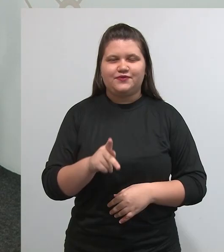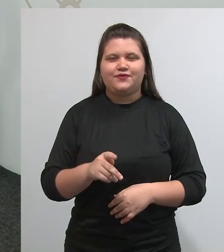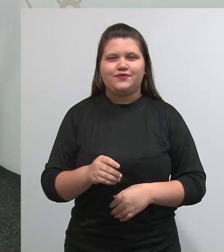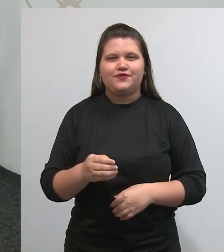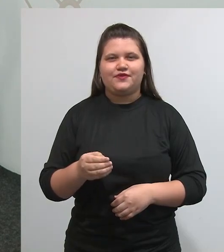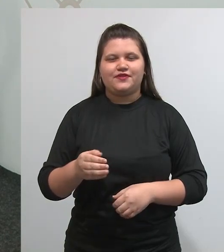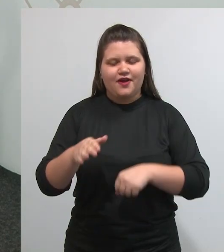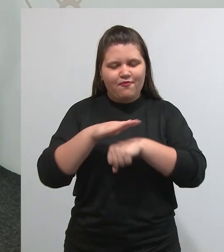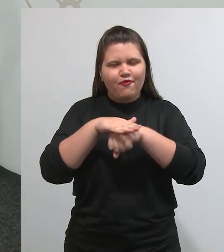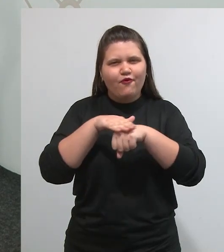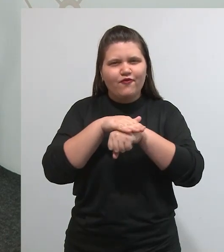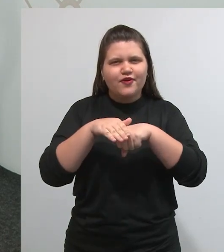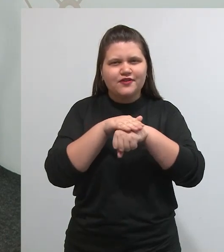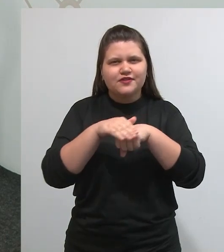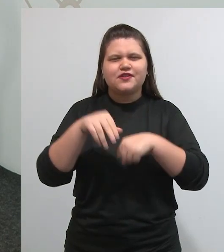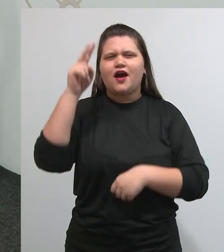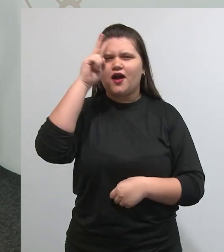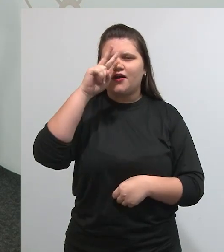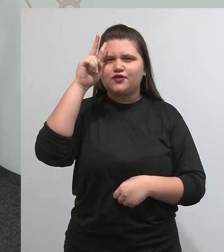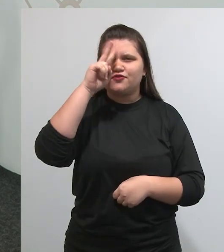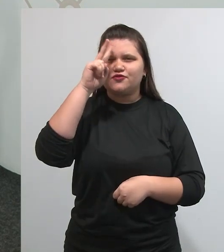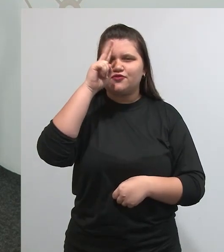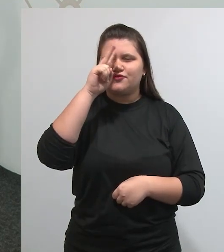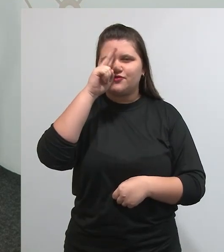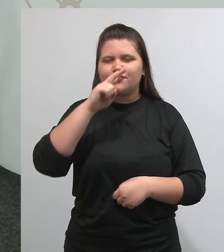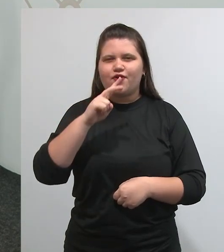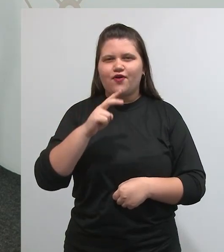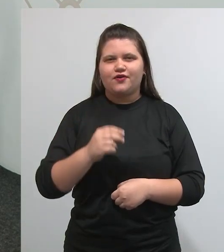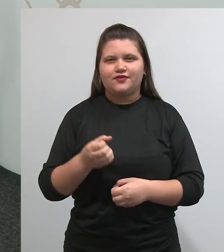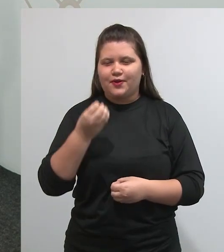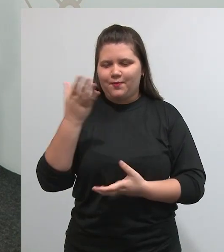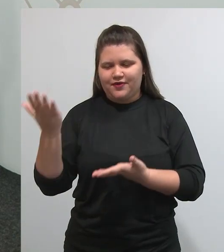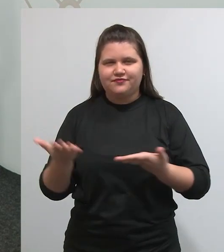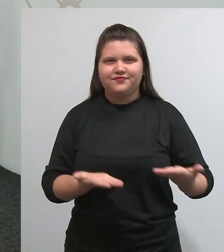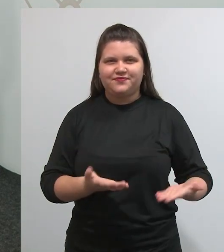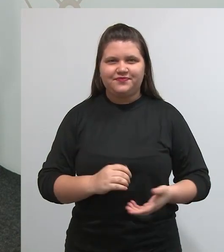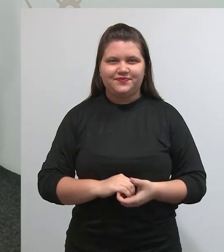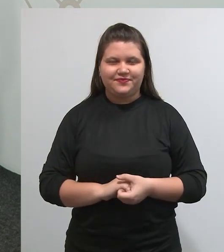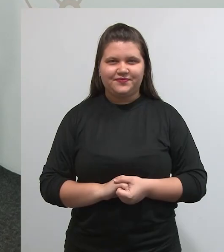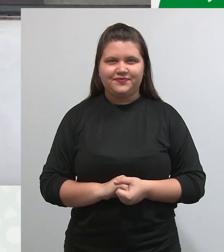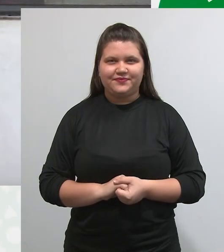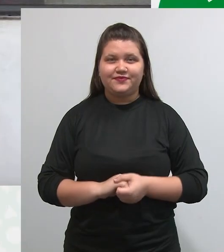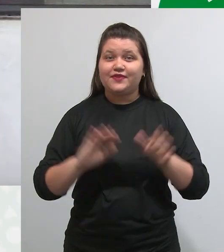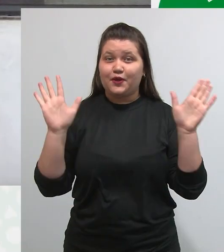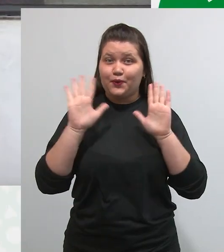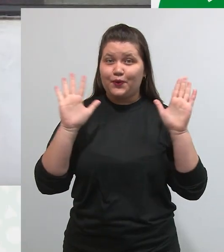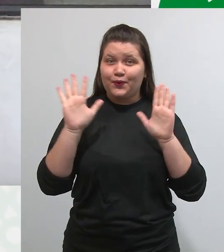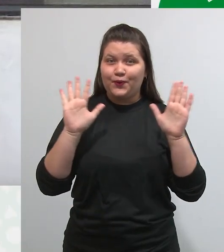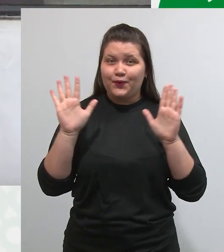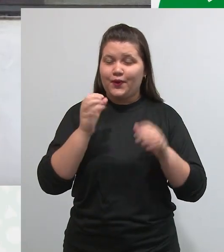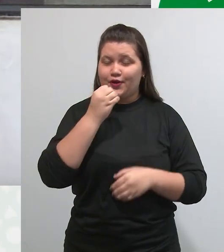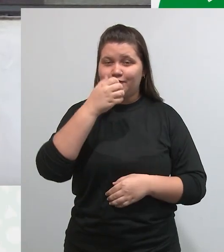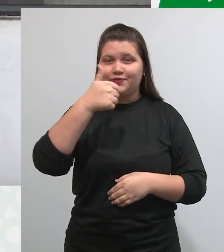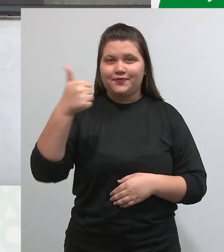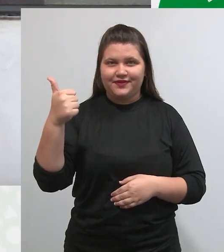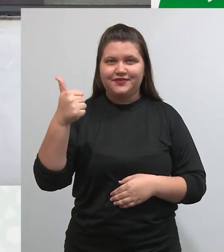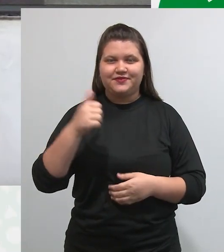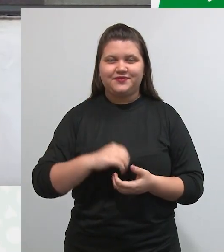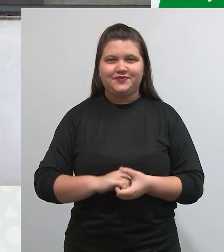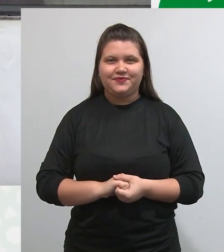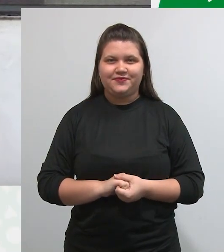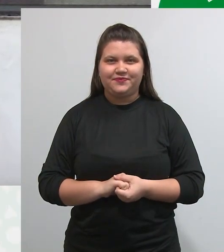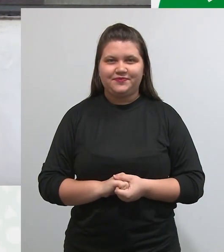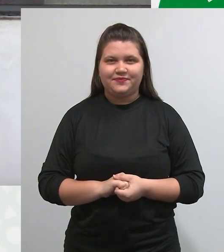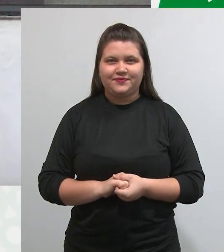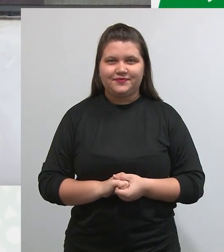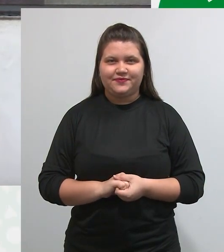para conversar e contar a sua história. Então, seja bem-vinda. Olá, tudo bom com todos? Para